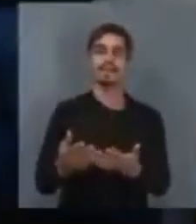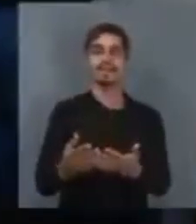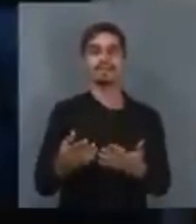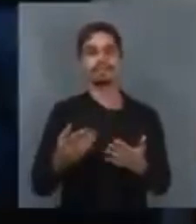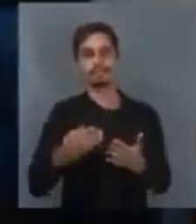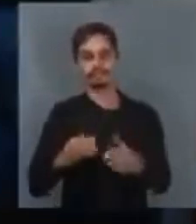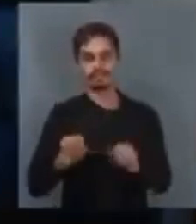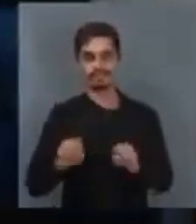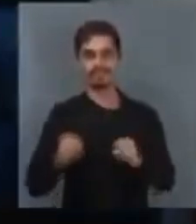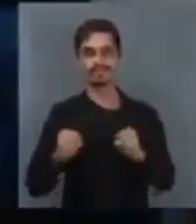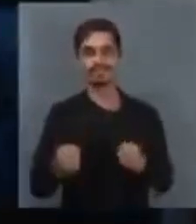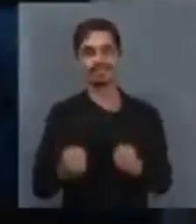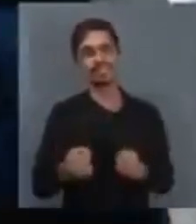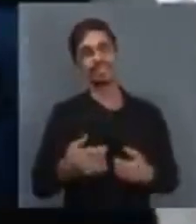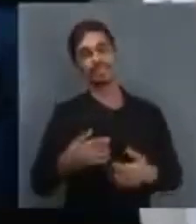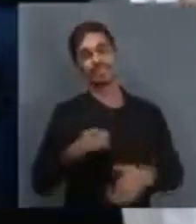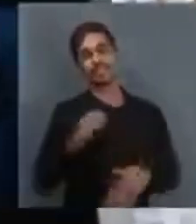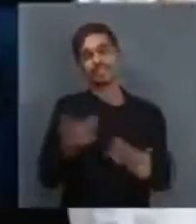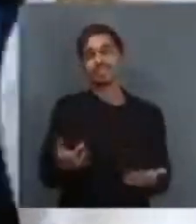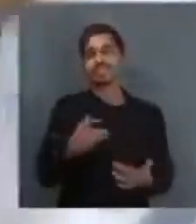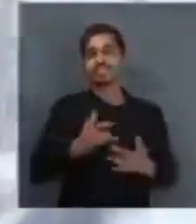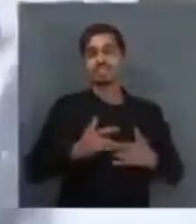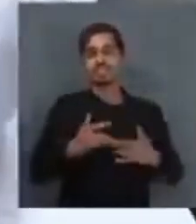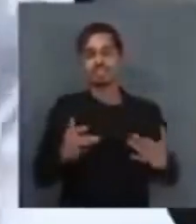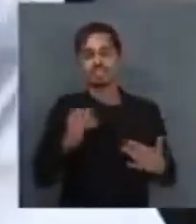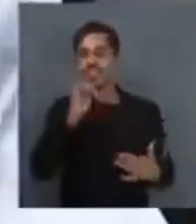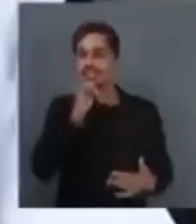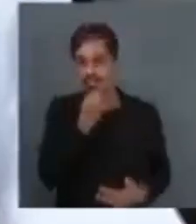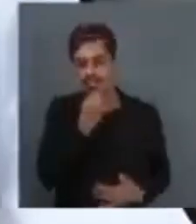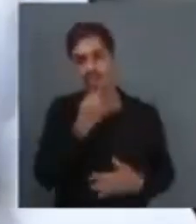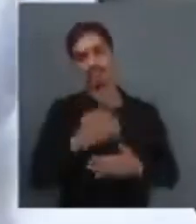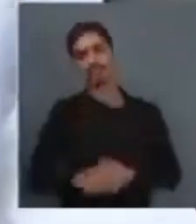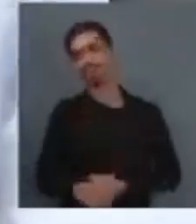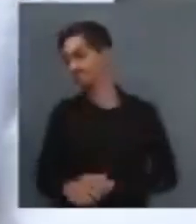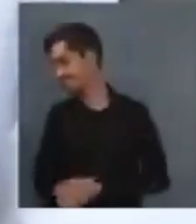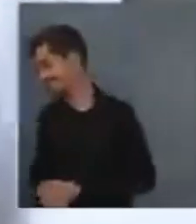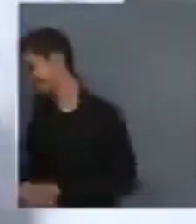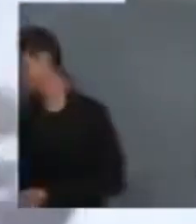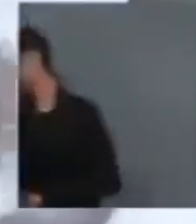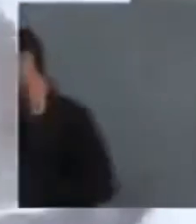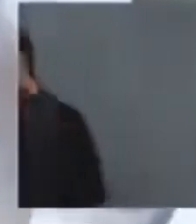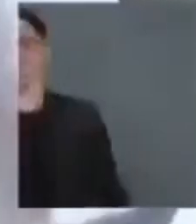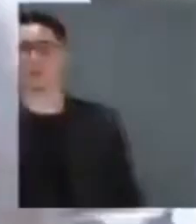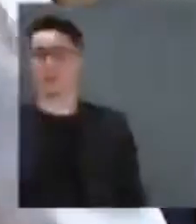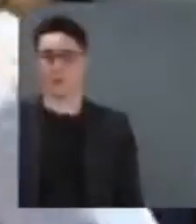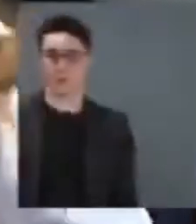consternado. É uma perda muito grande para todos nós e eu gostaria de deixar